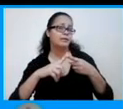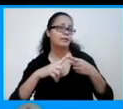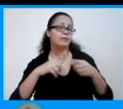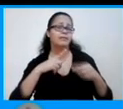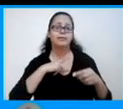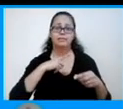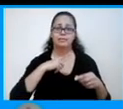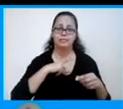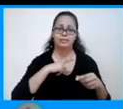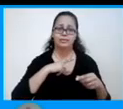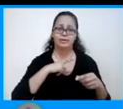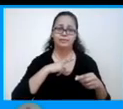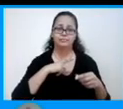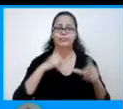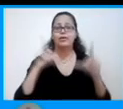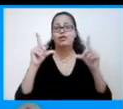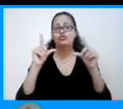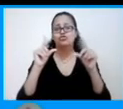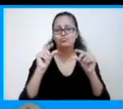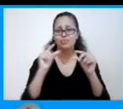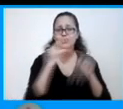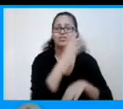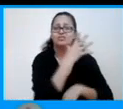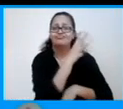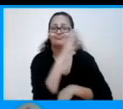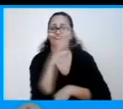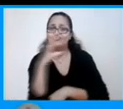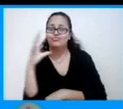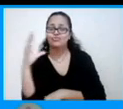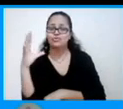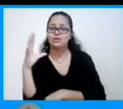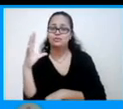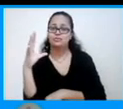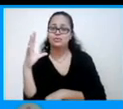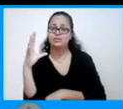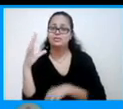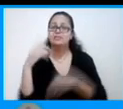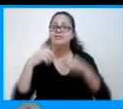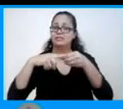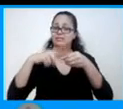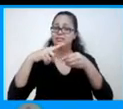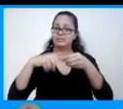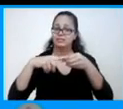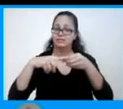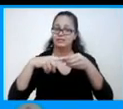da vegetação, ou seja, a diminuição de árvores, né, no espaço urbano, a